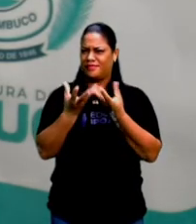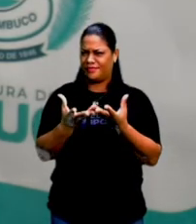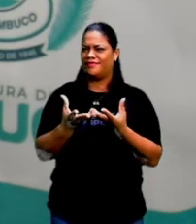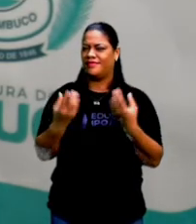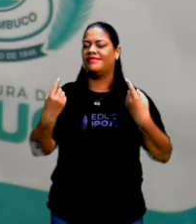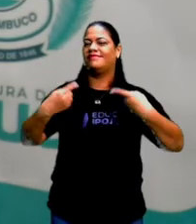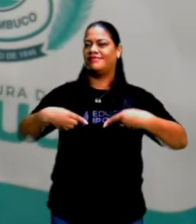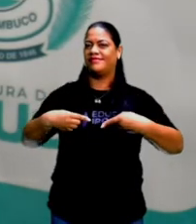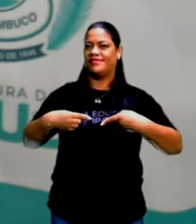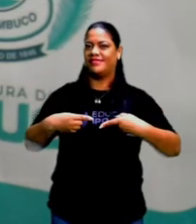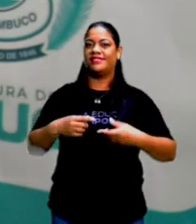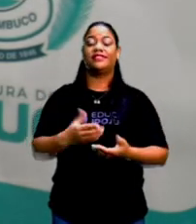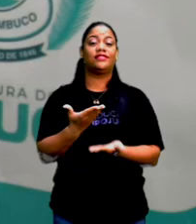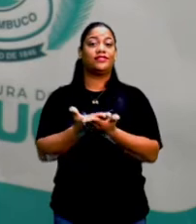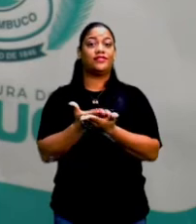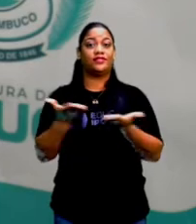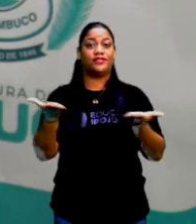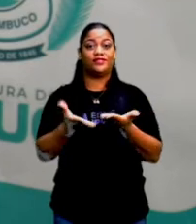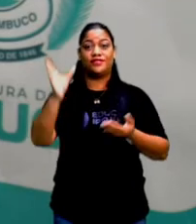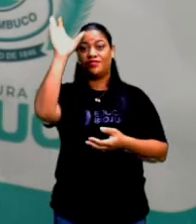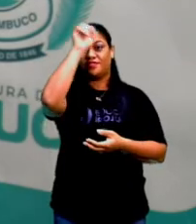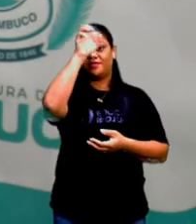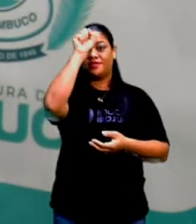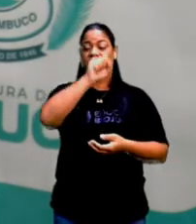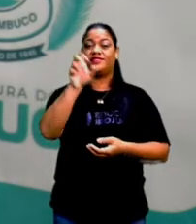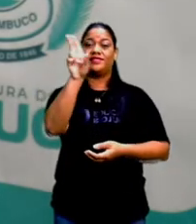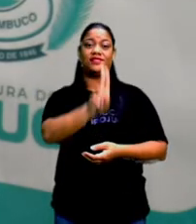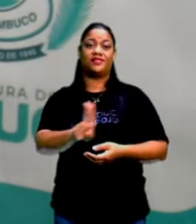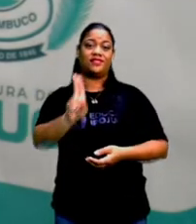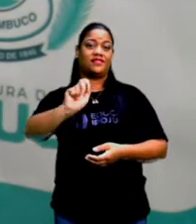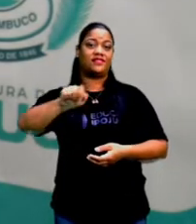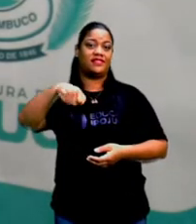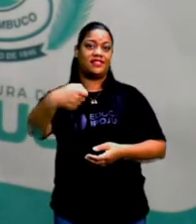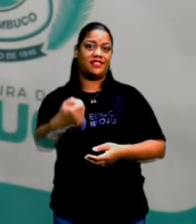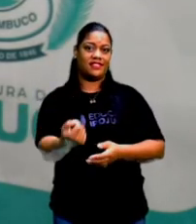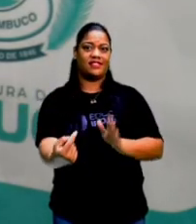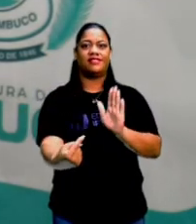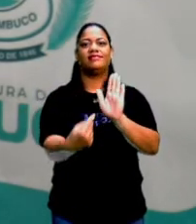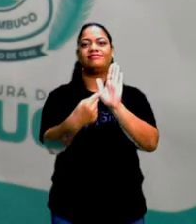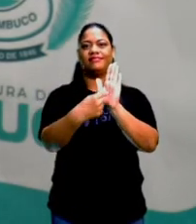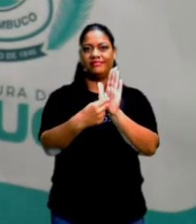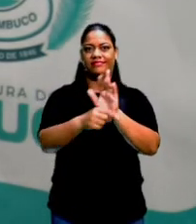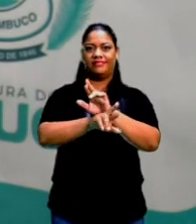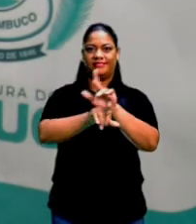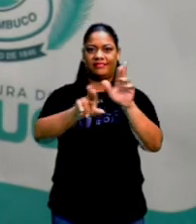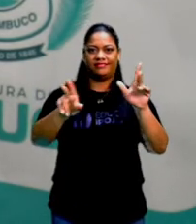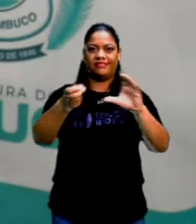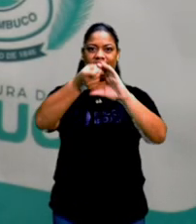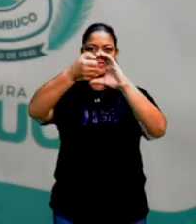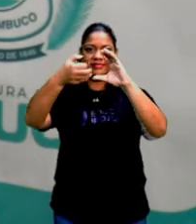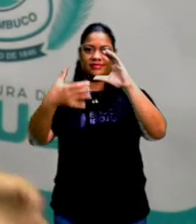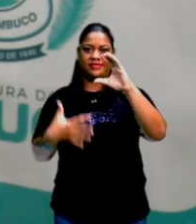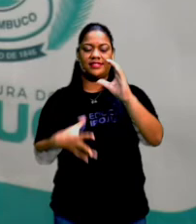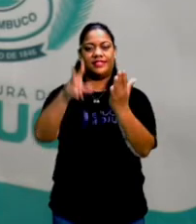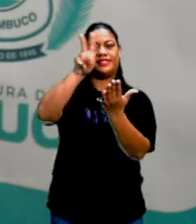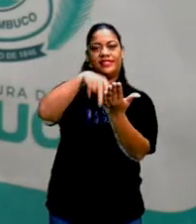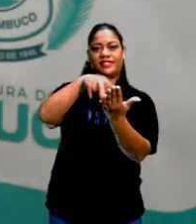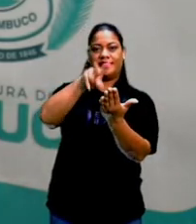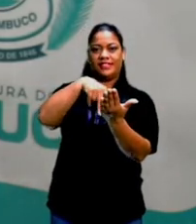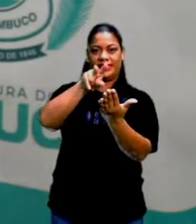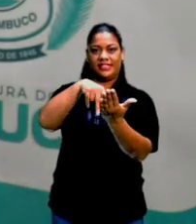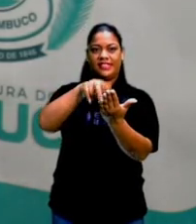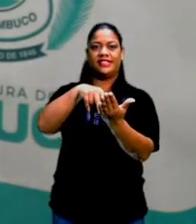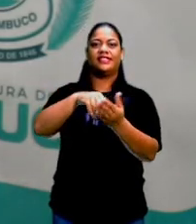nesse desafio. Na aula de hoje, aprendemos a utilizar os sinais de pontuação, distinguindo suas funções para leitura, na